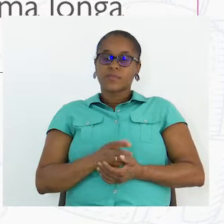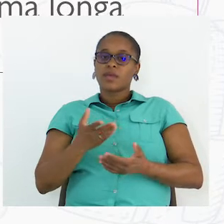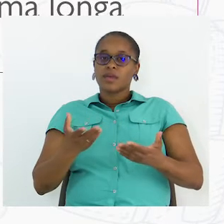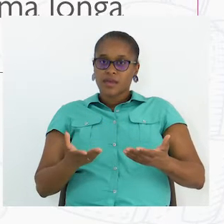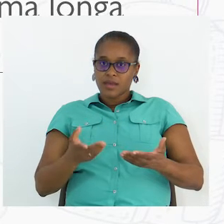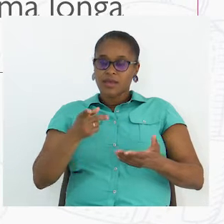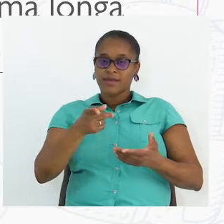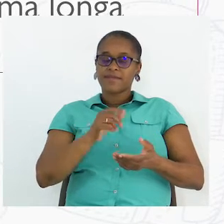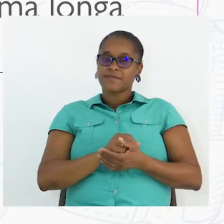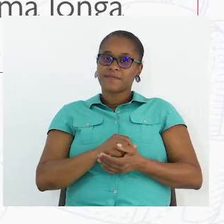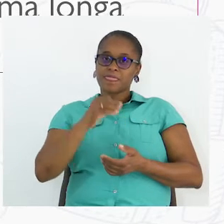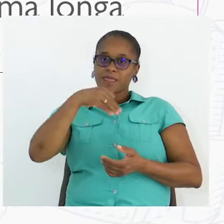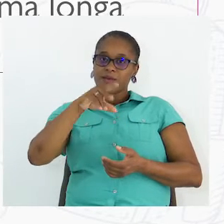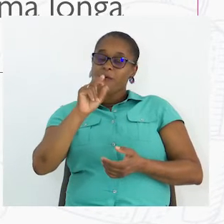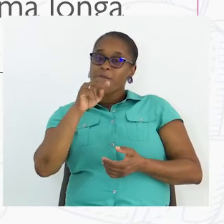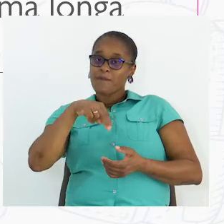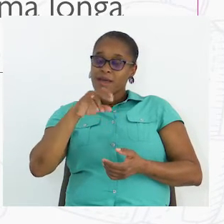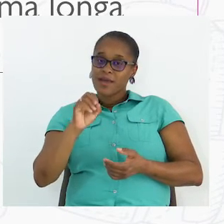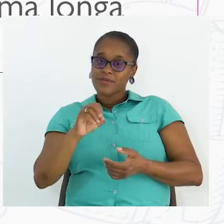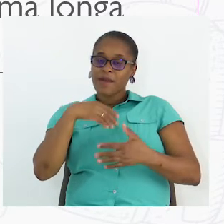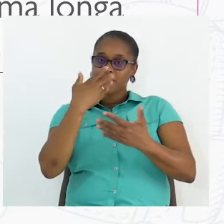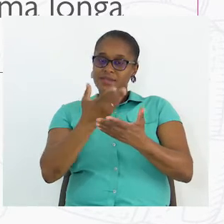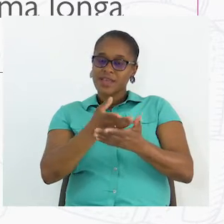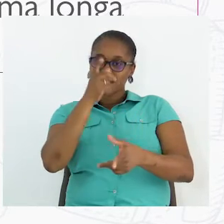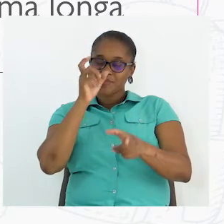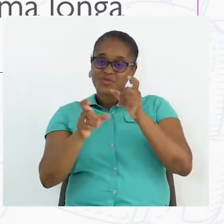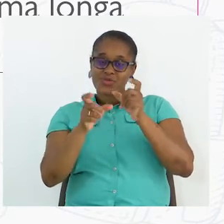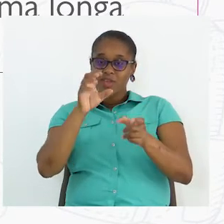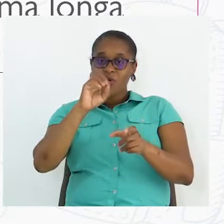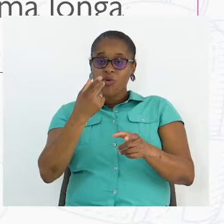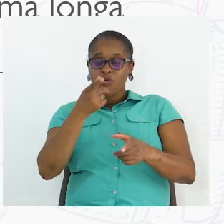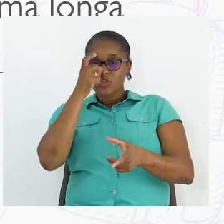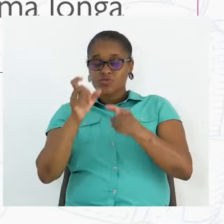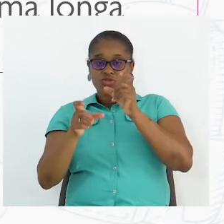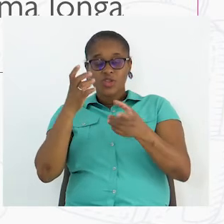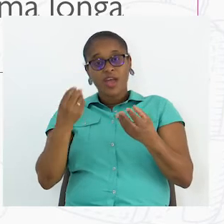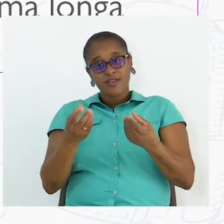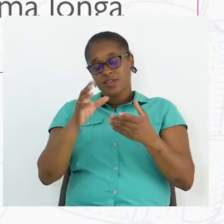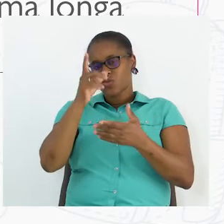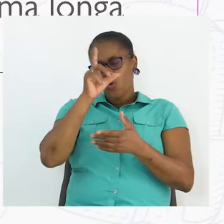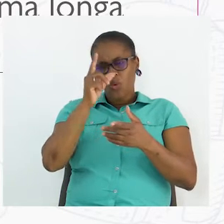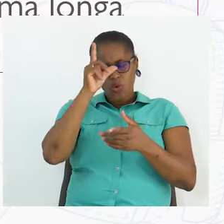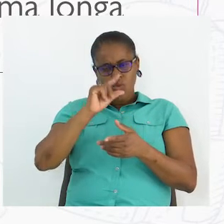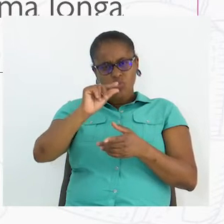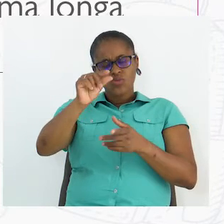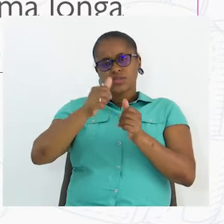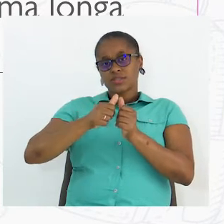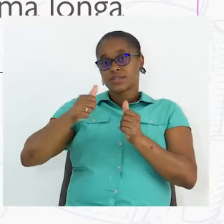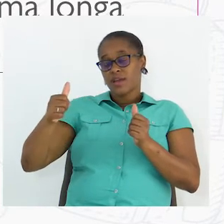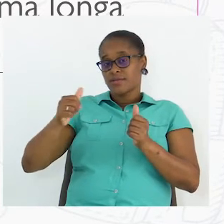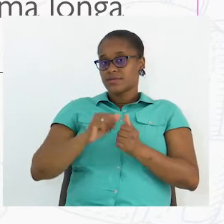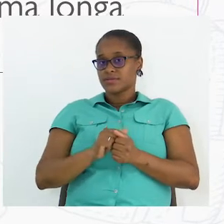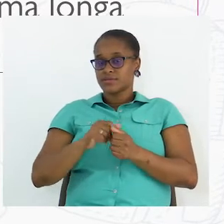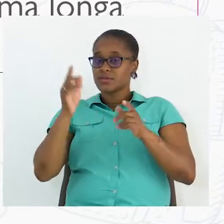é o plano que apresenta a personagem ou as personagens a longa distância enquadradas